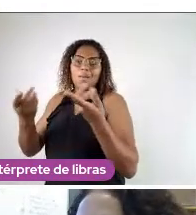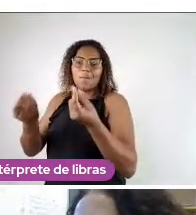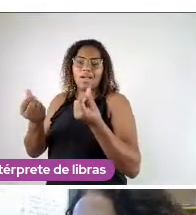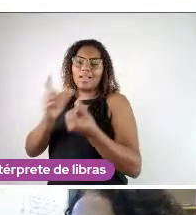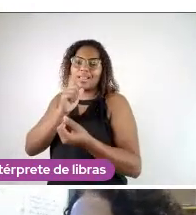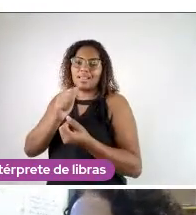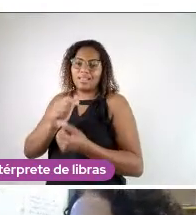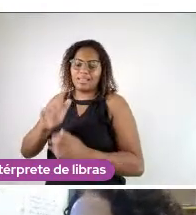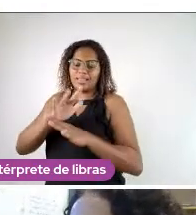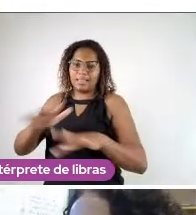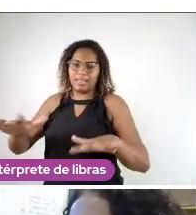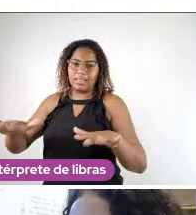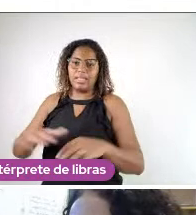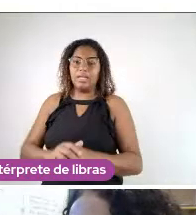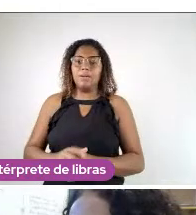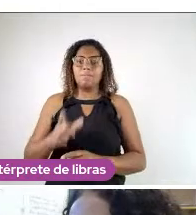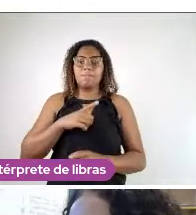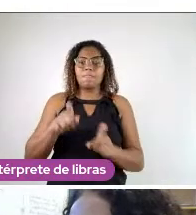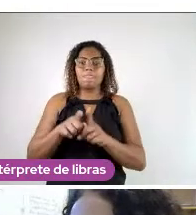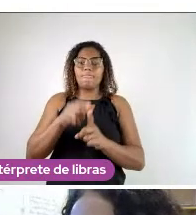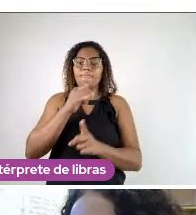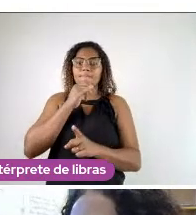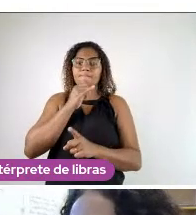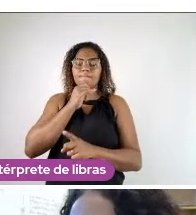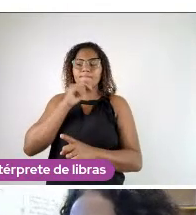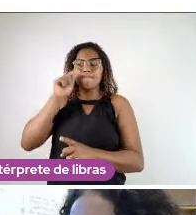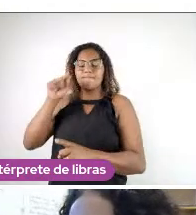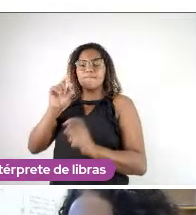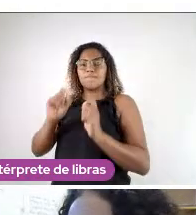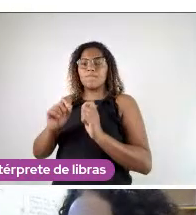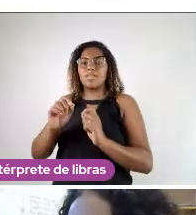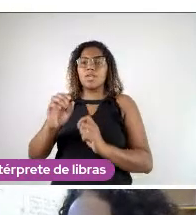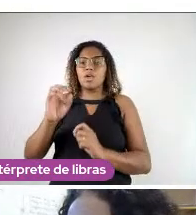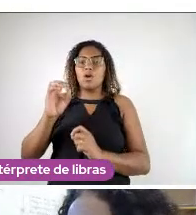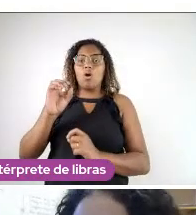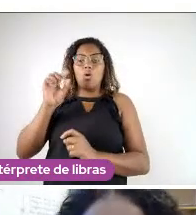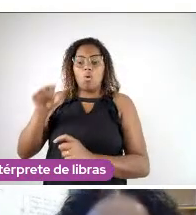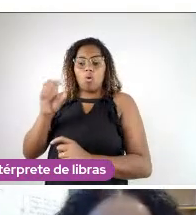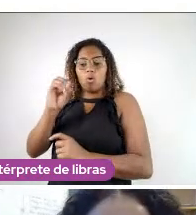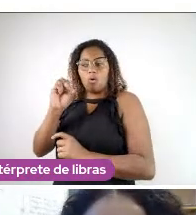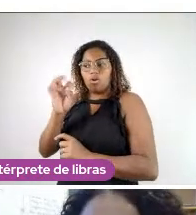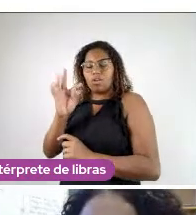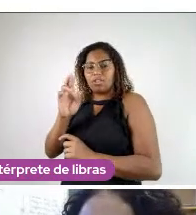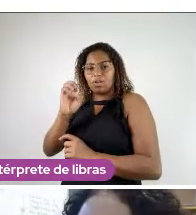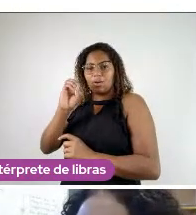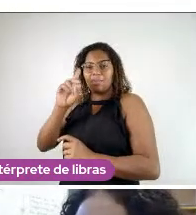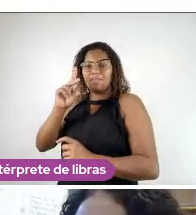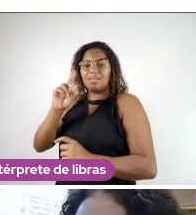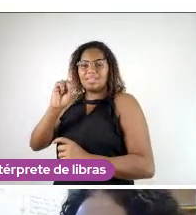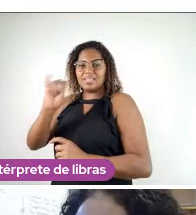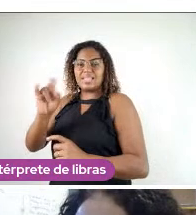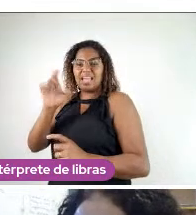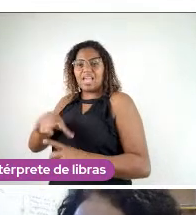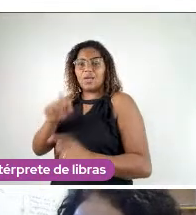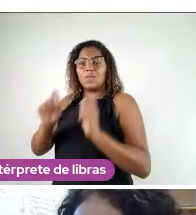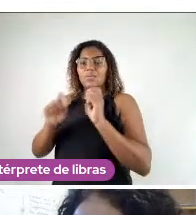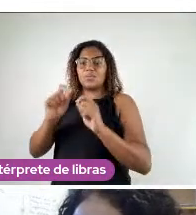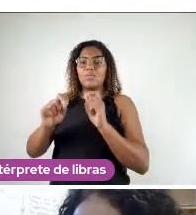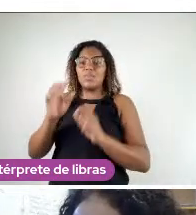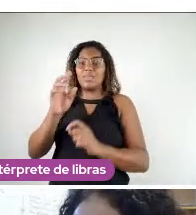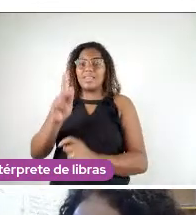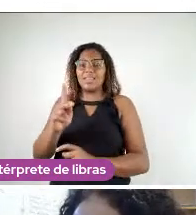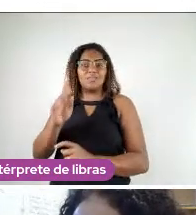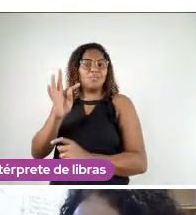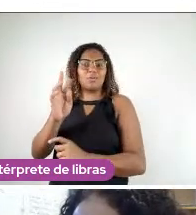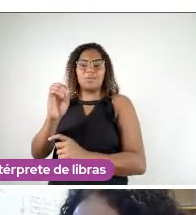né? Porque, por exemplo, aqui, a Ostreopsis ela é considerada tropical. Então, a distribuição até